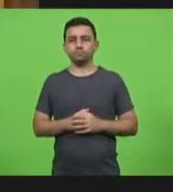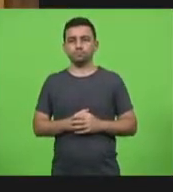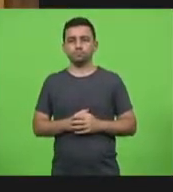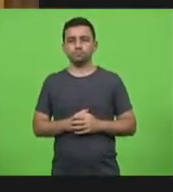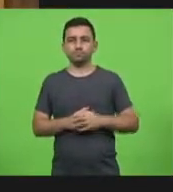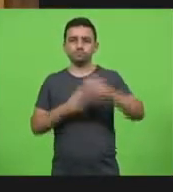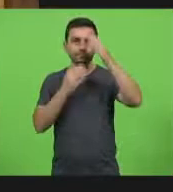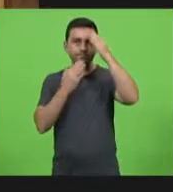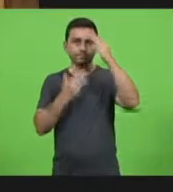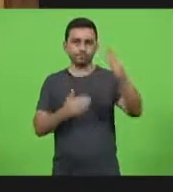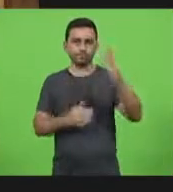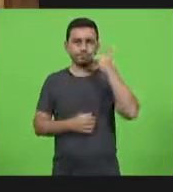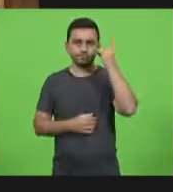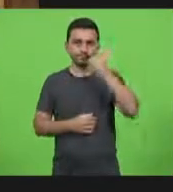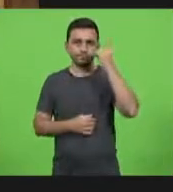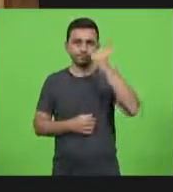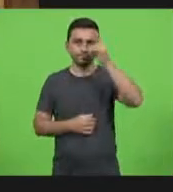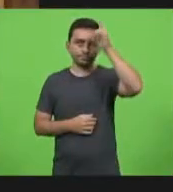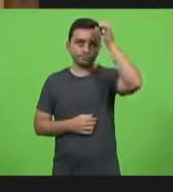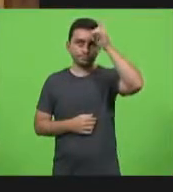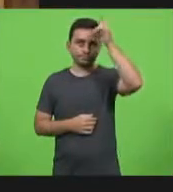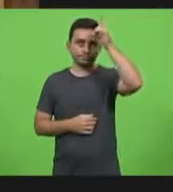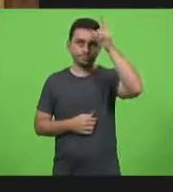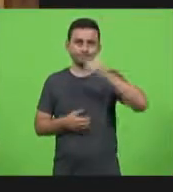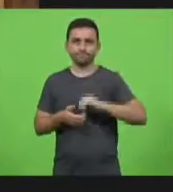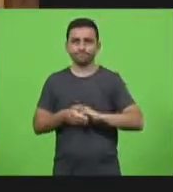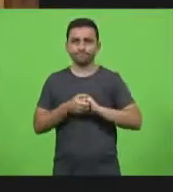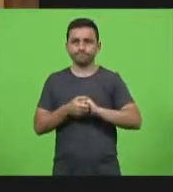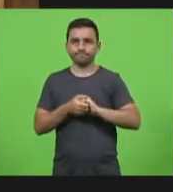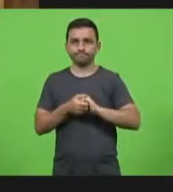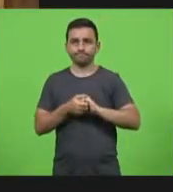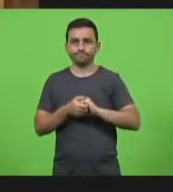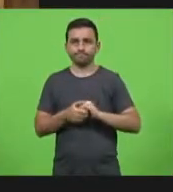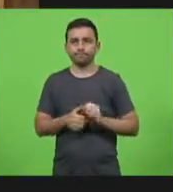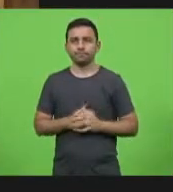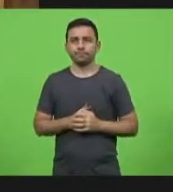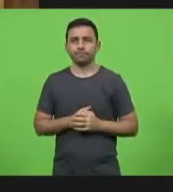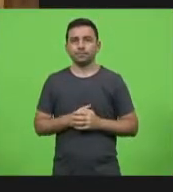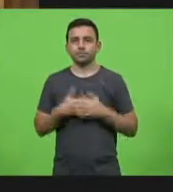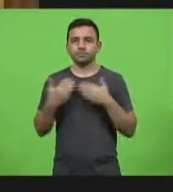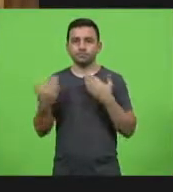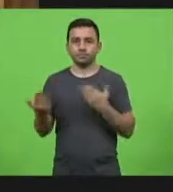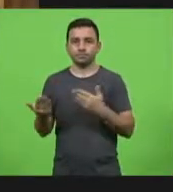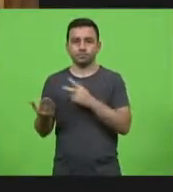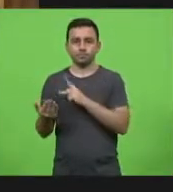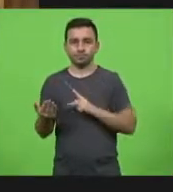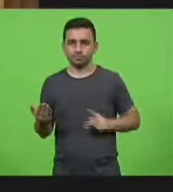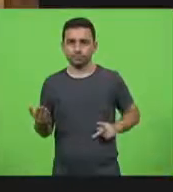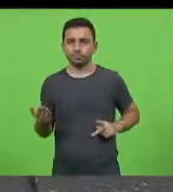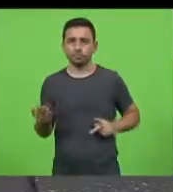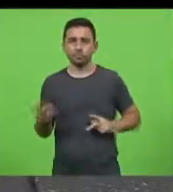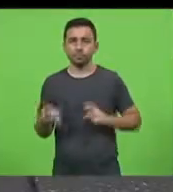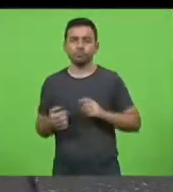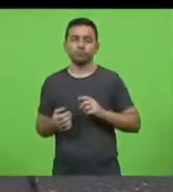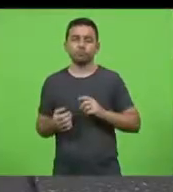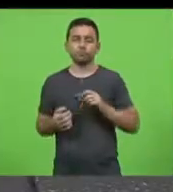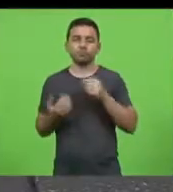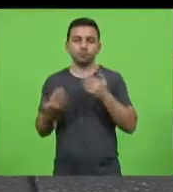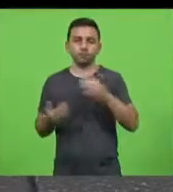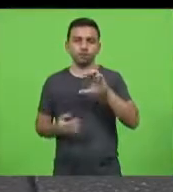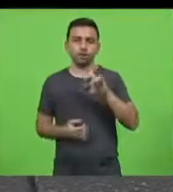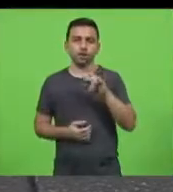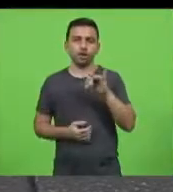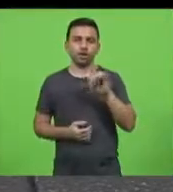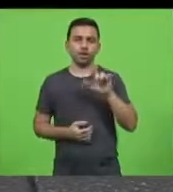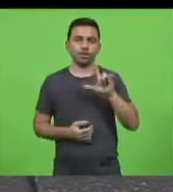Obrigado, deputado Sargento Lima. Cumprimentar o presidente do colegiado, Coronel Charles,